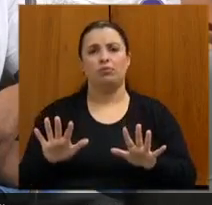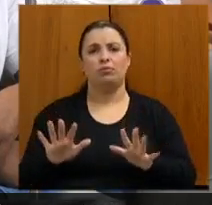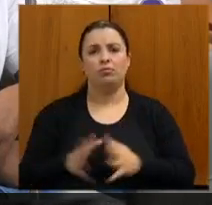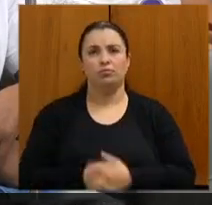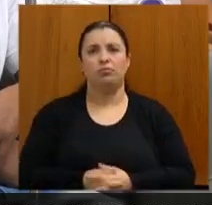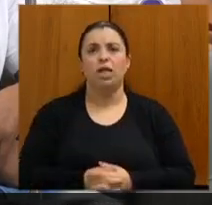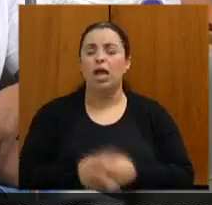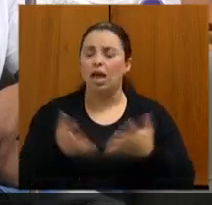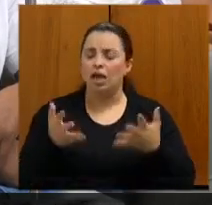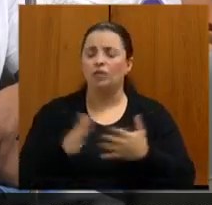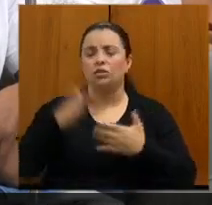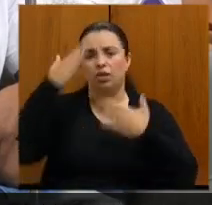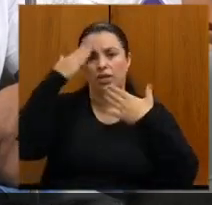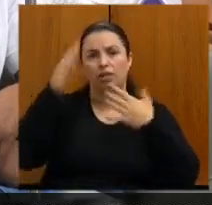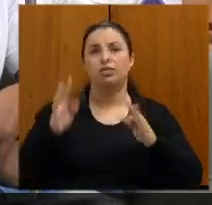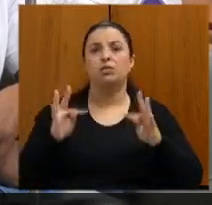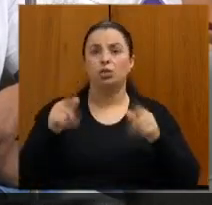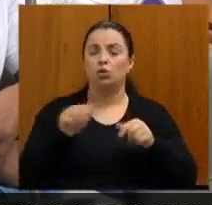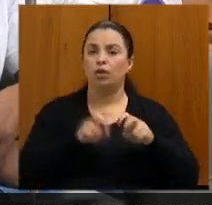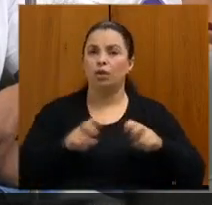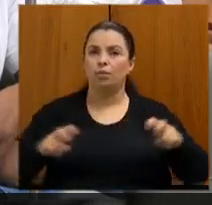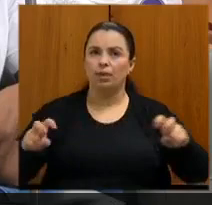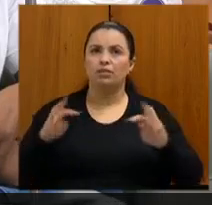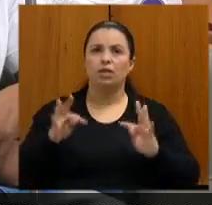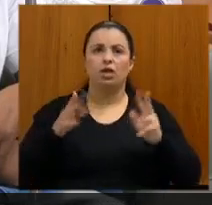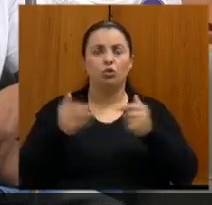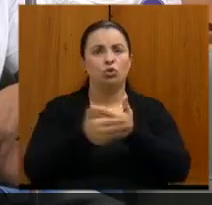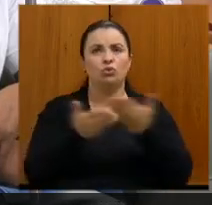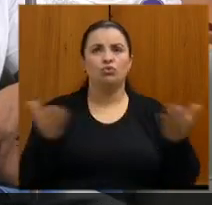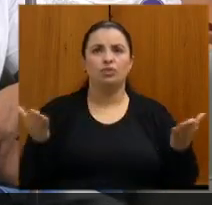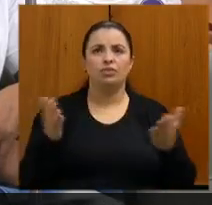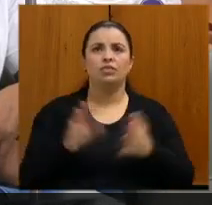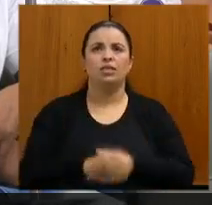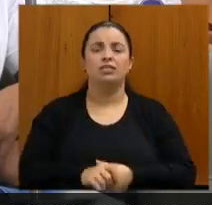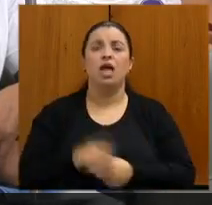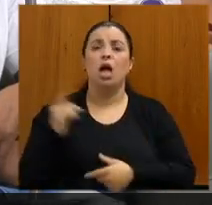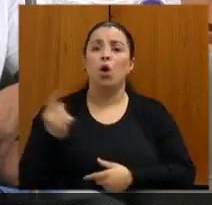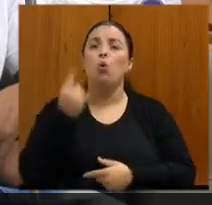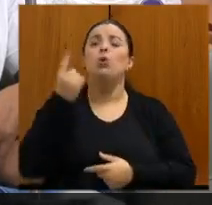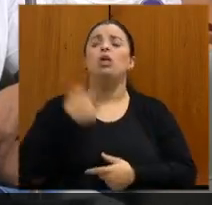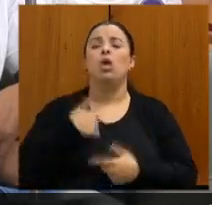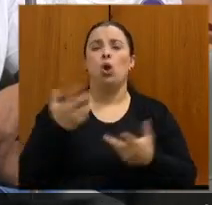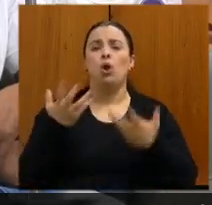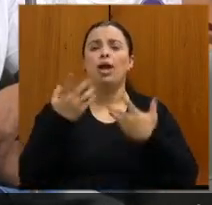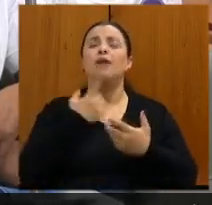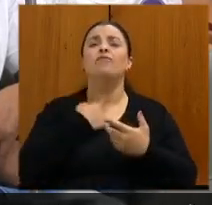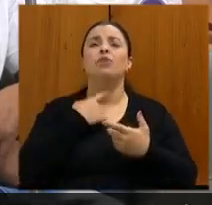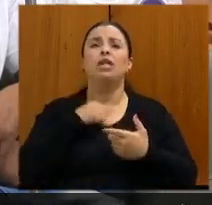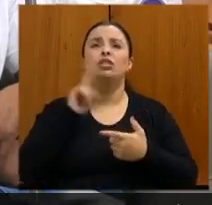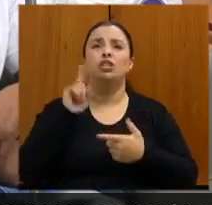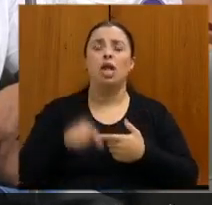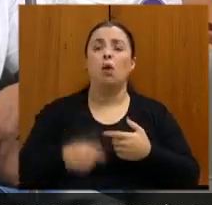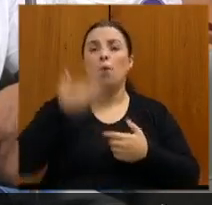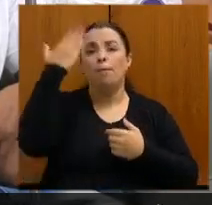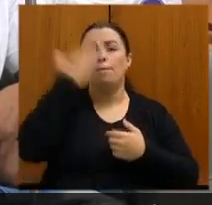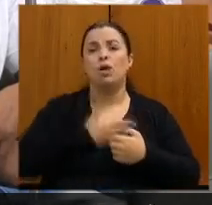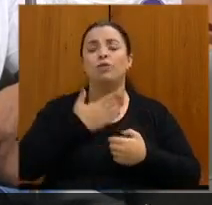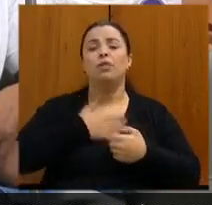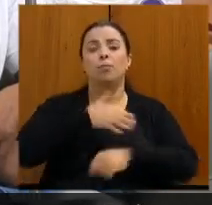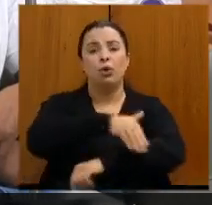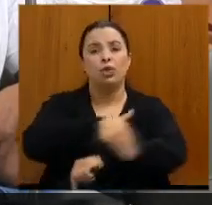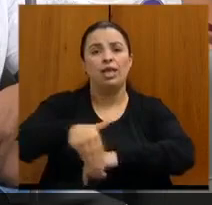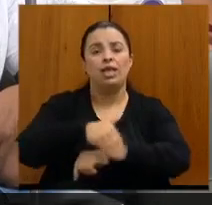isso e tu agradeço a toda mesa EA todos vocês a única coisa que eu quero é um comprovante de endereço